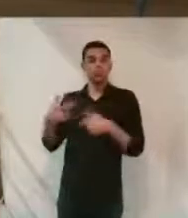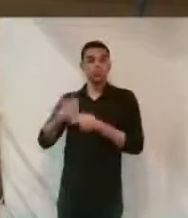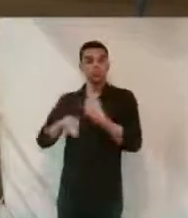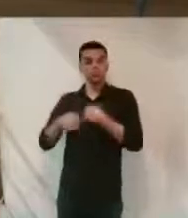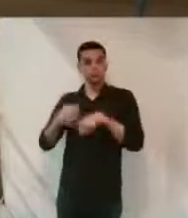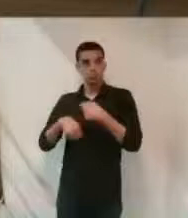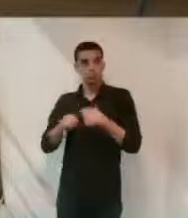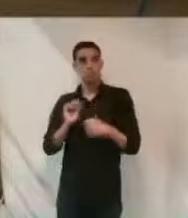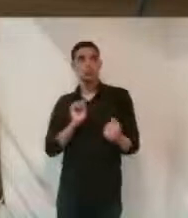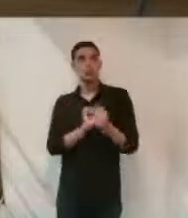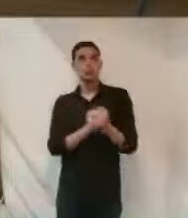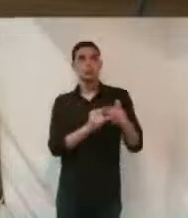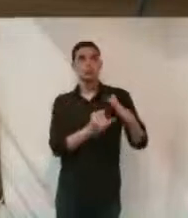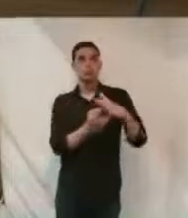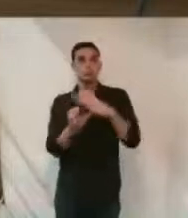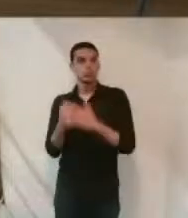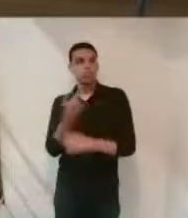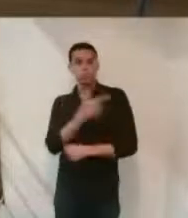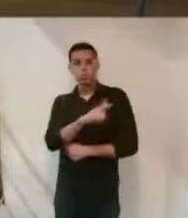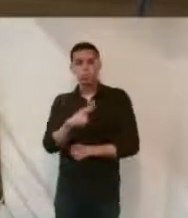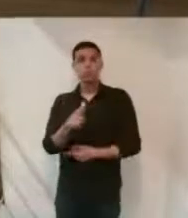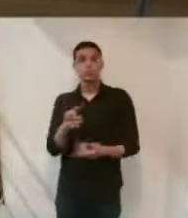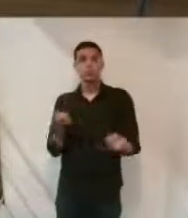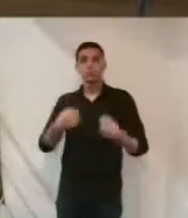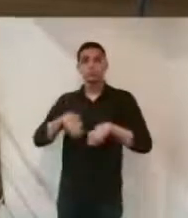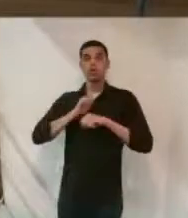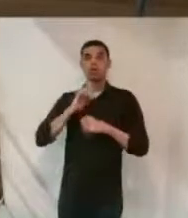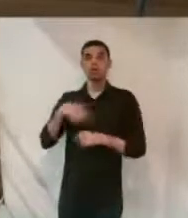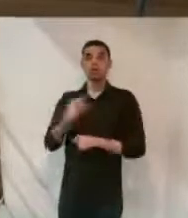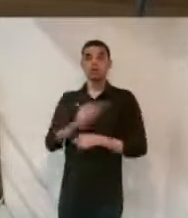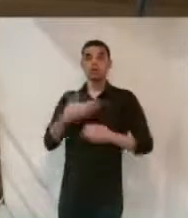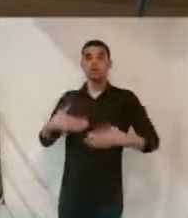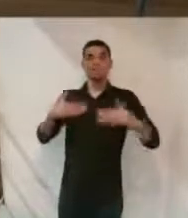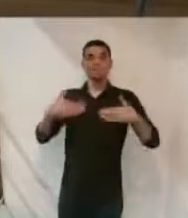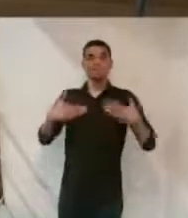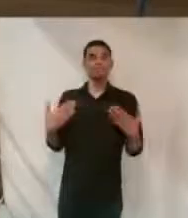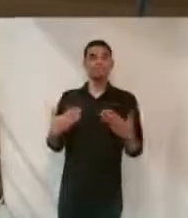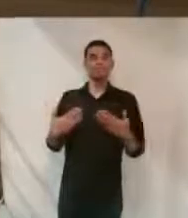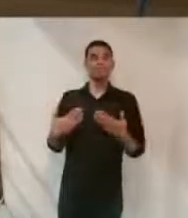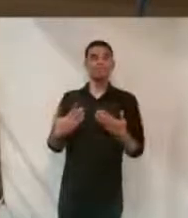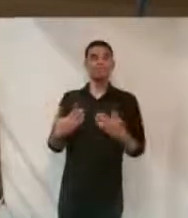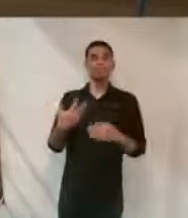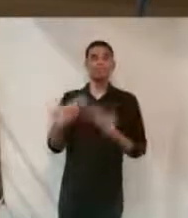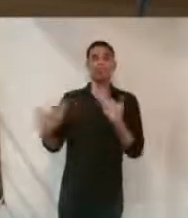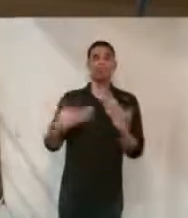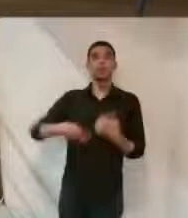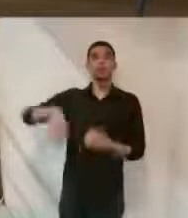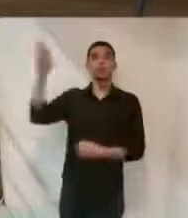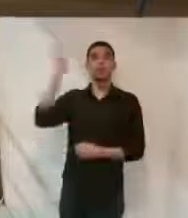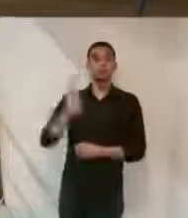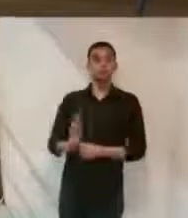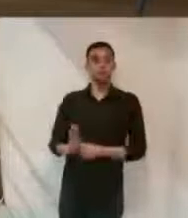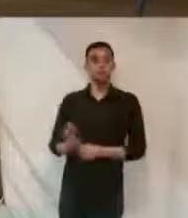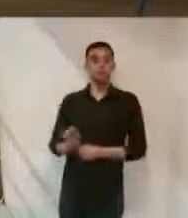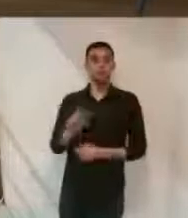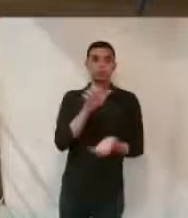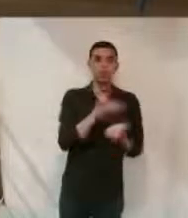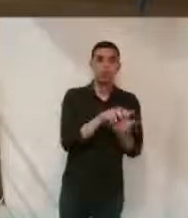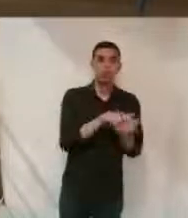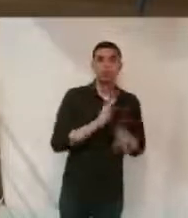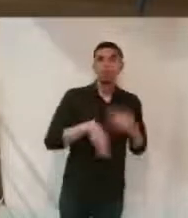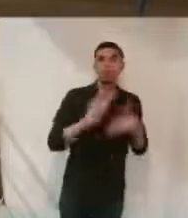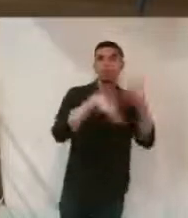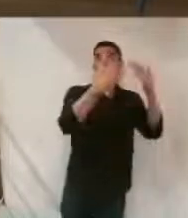nacional. Isso é aquele orgulho que, ao mesmo tempo, é uma tristeza, né? Porque a gente vê que o país está parado na evolução e